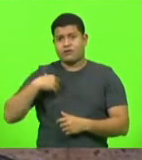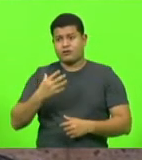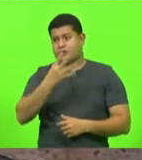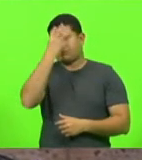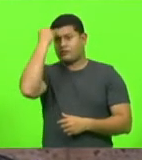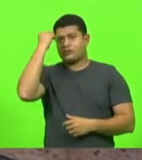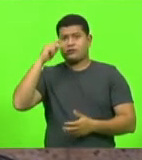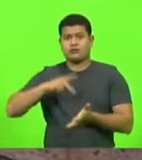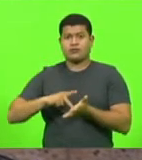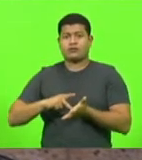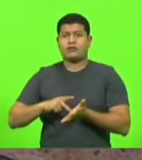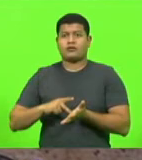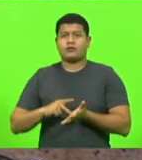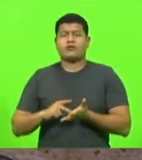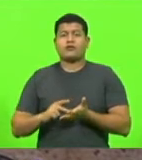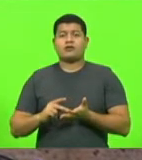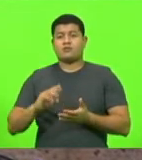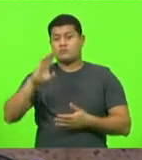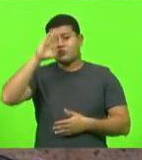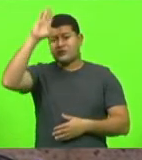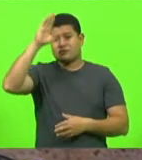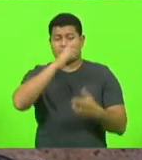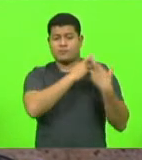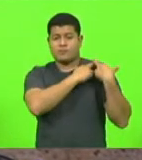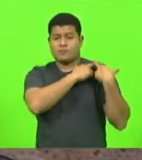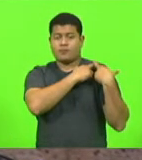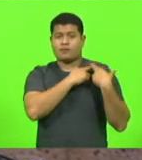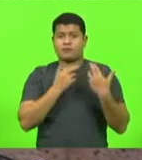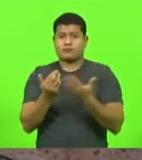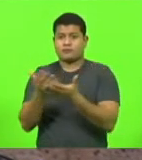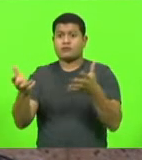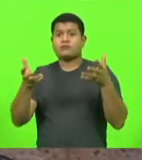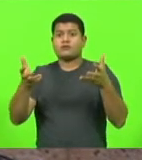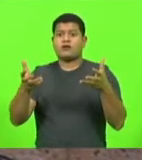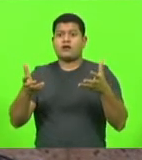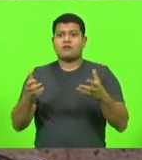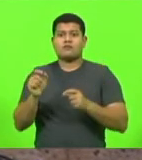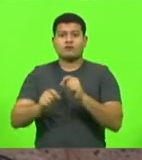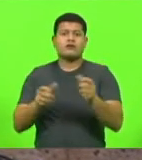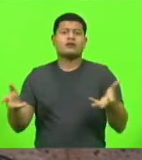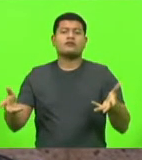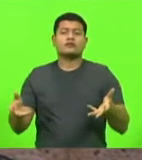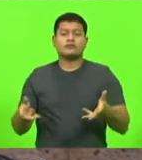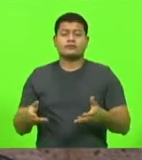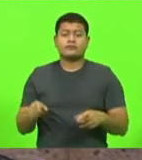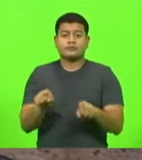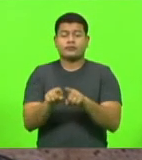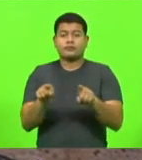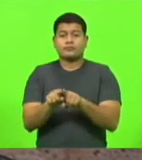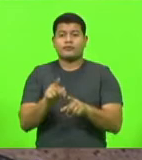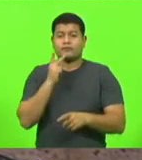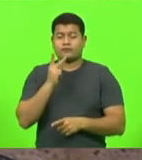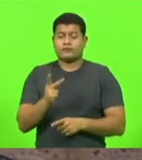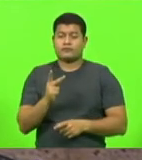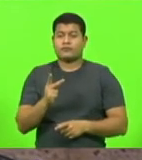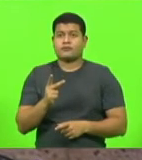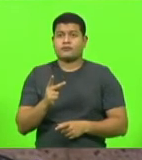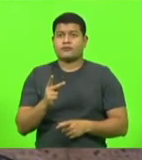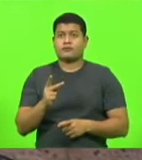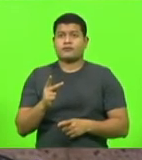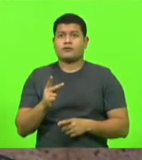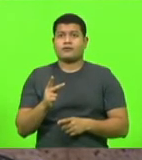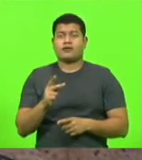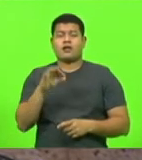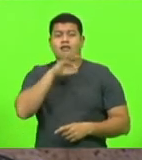realmente quem é o maior causador disso e o que, que eles querem com isso. Tá? E falando em questão de